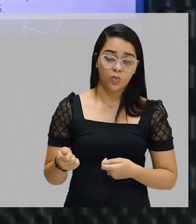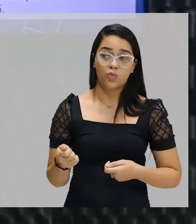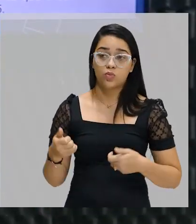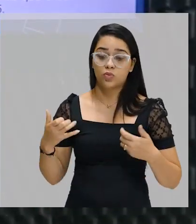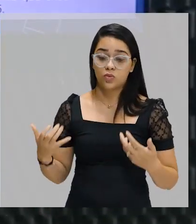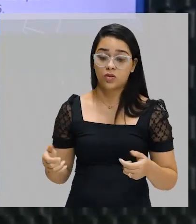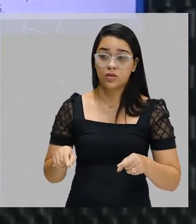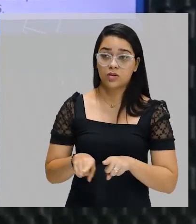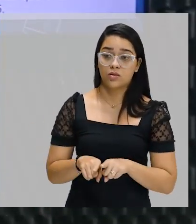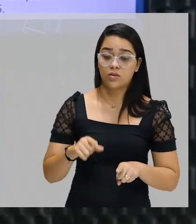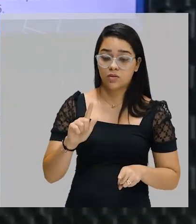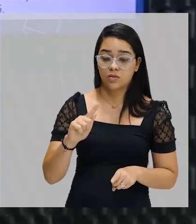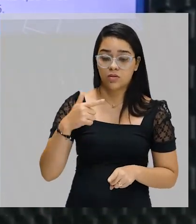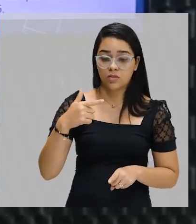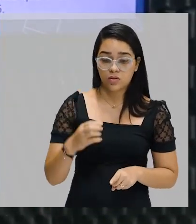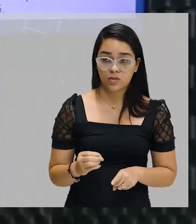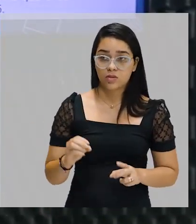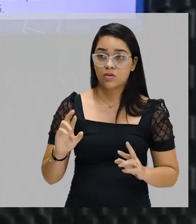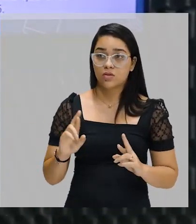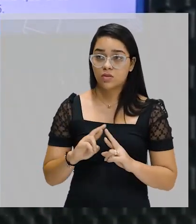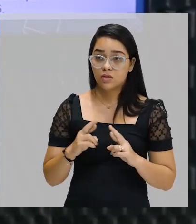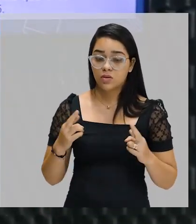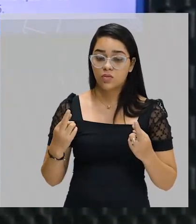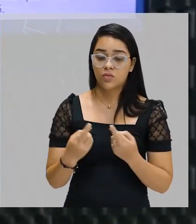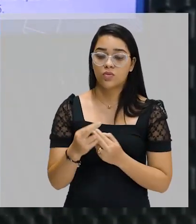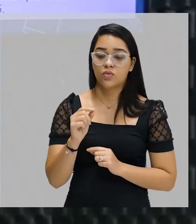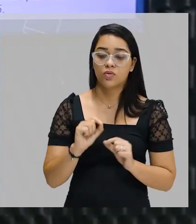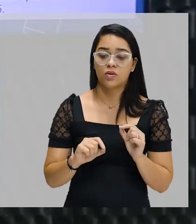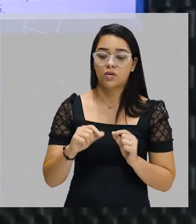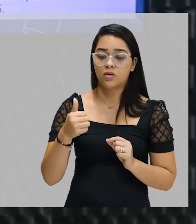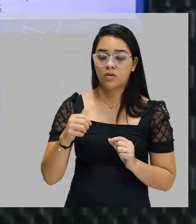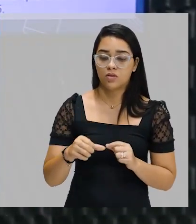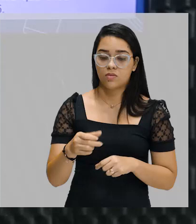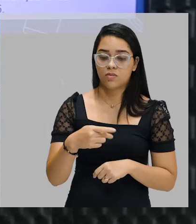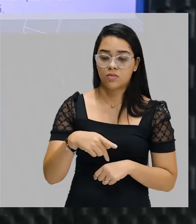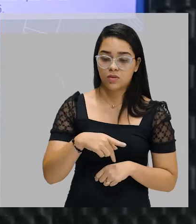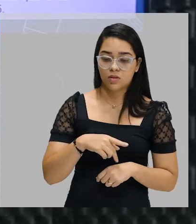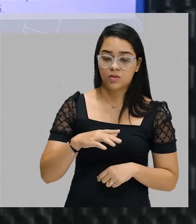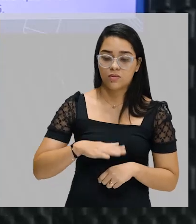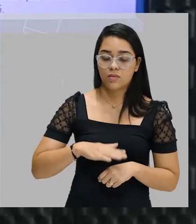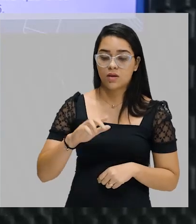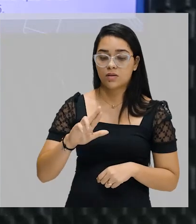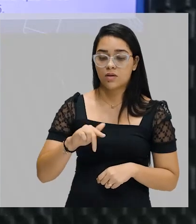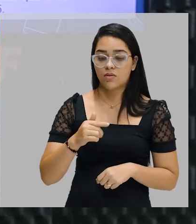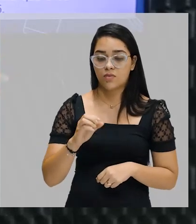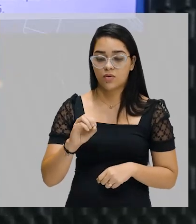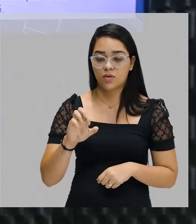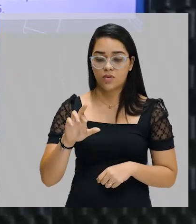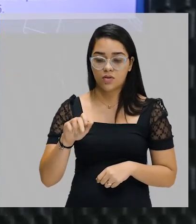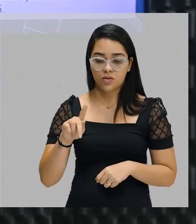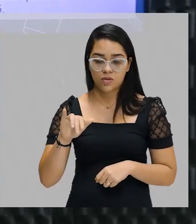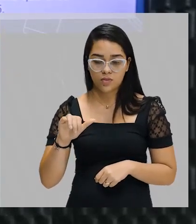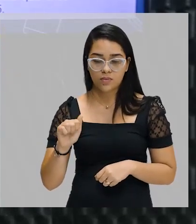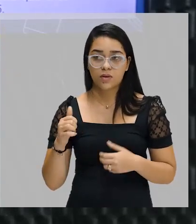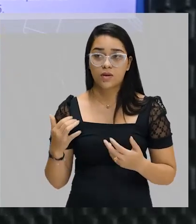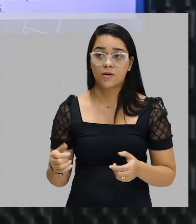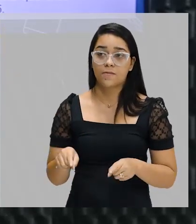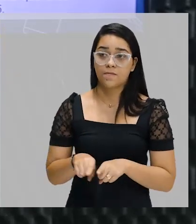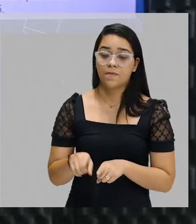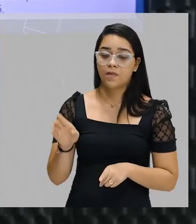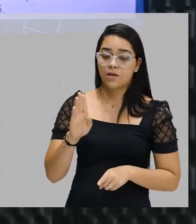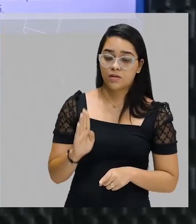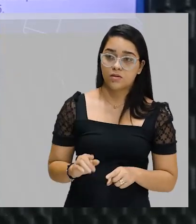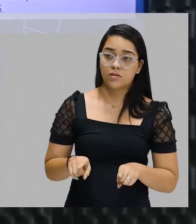mundiais, tá? E quando o G20 ele se reúne, que são os 19 países mais ricos do mundo e a União Europeia, o Brasil